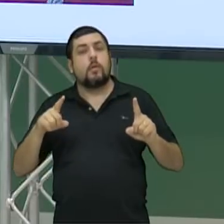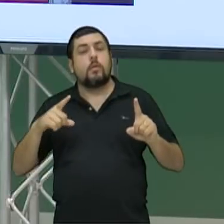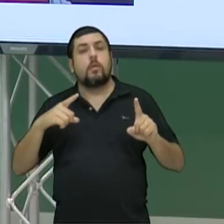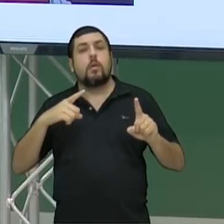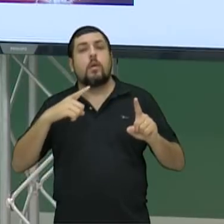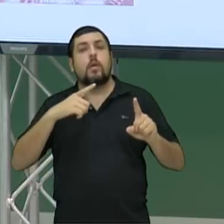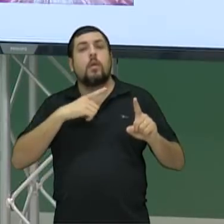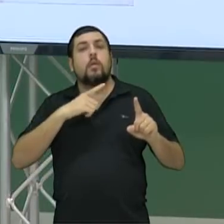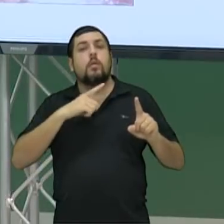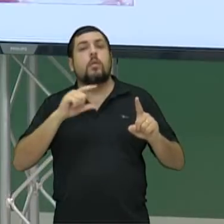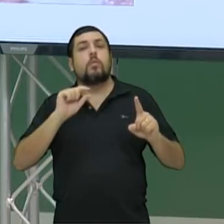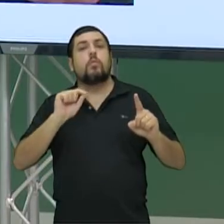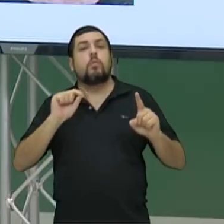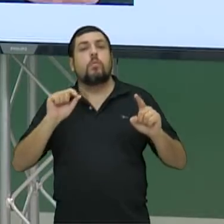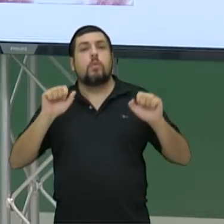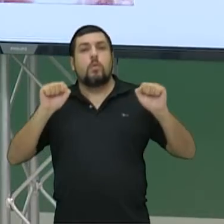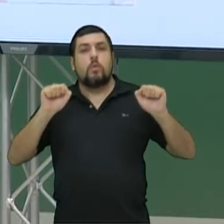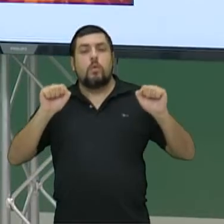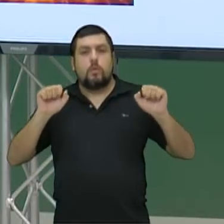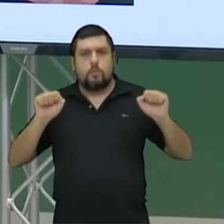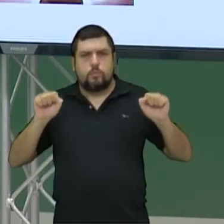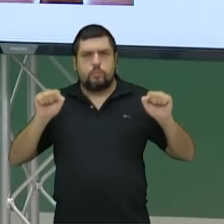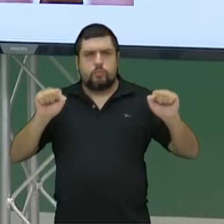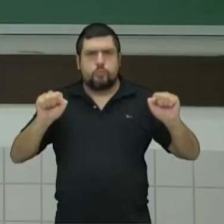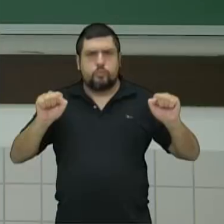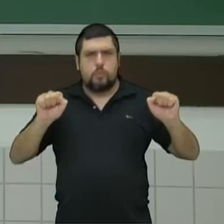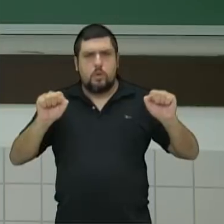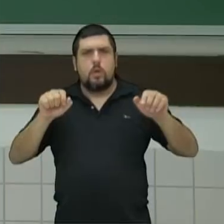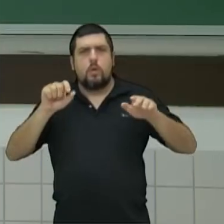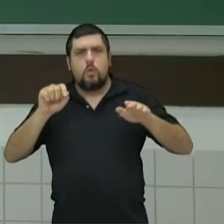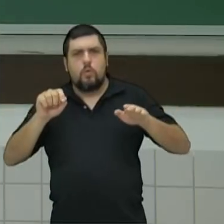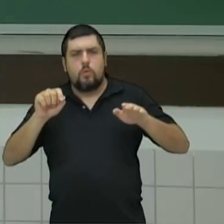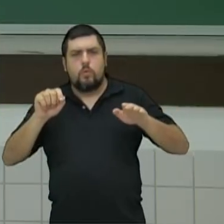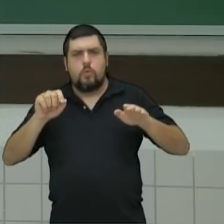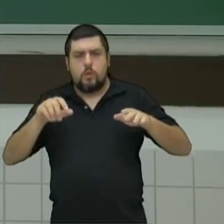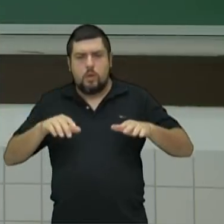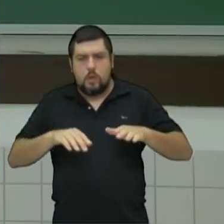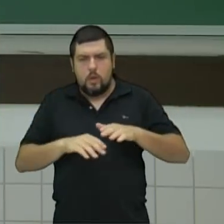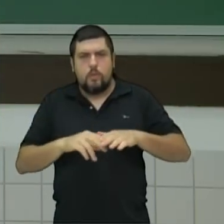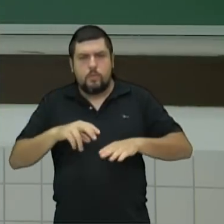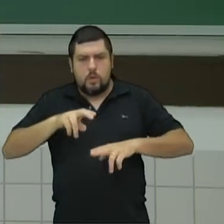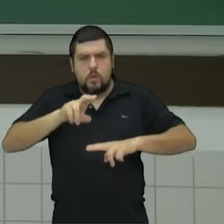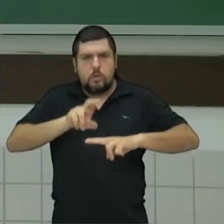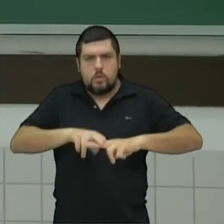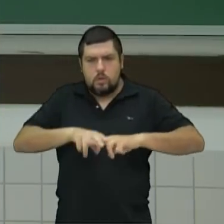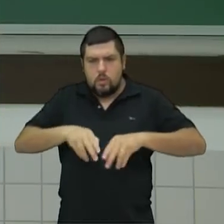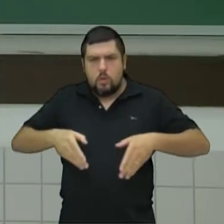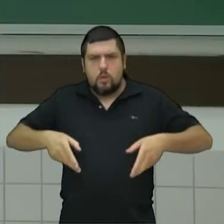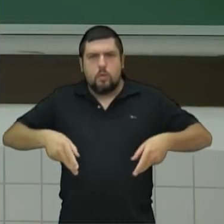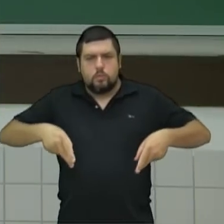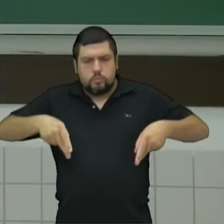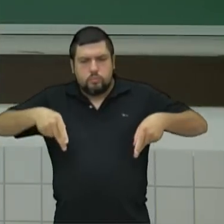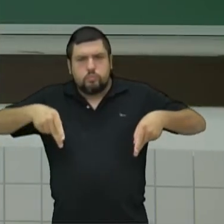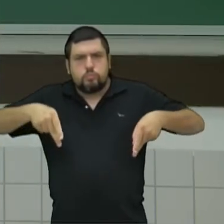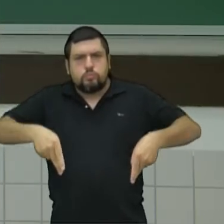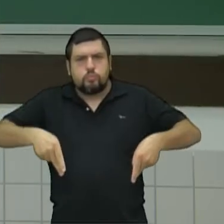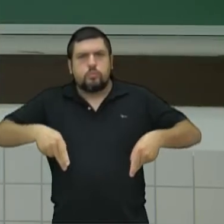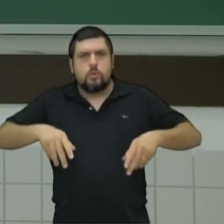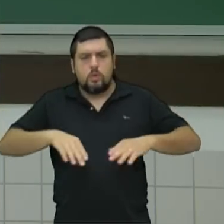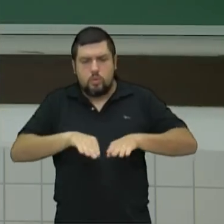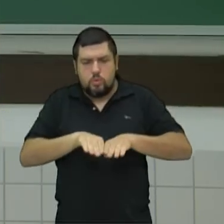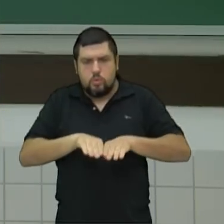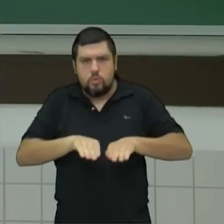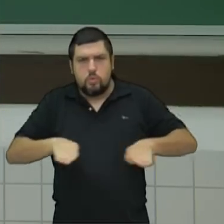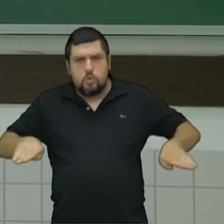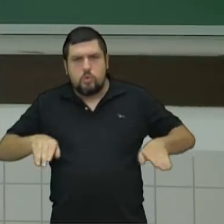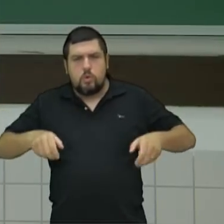o solo, certo? Então, na verdade, eu estou fazendo uma força sobre o solo e é o solo, no